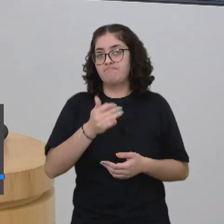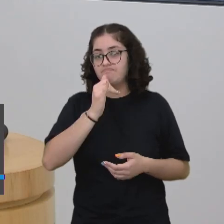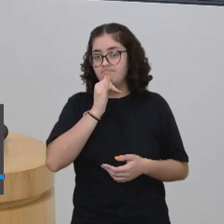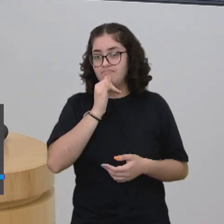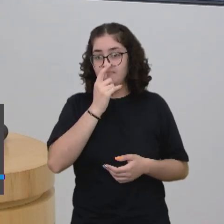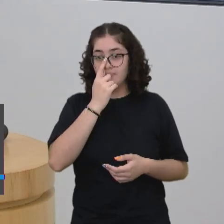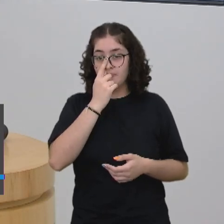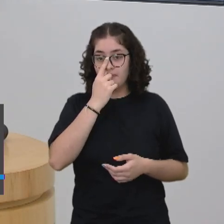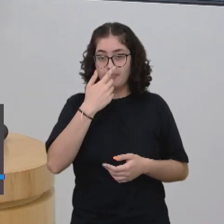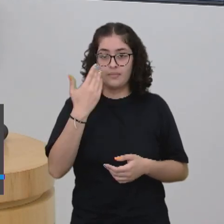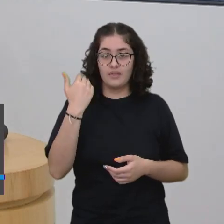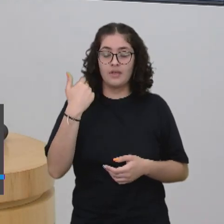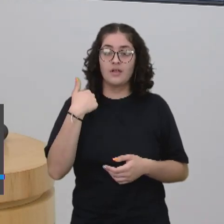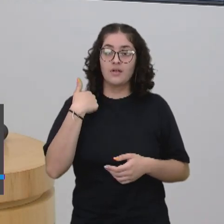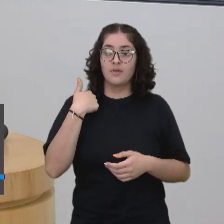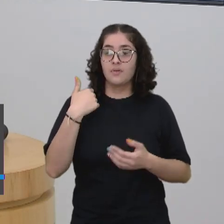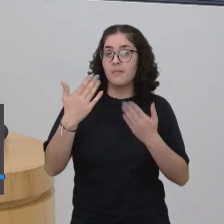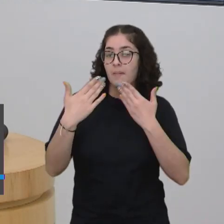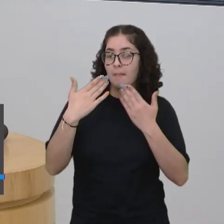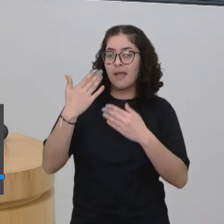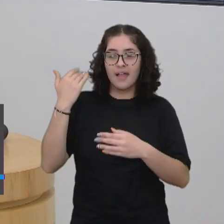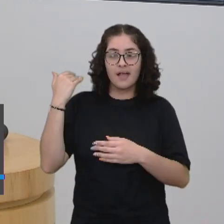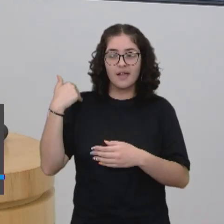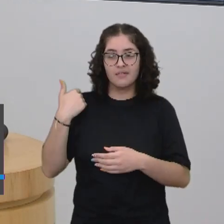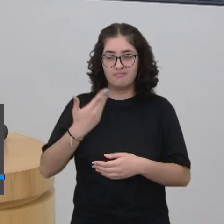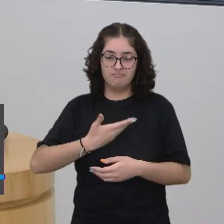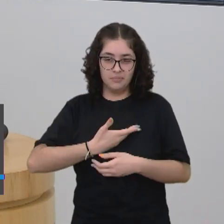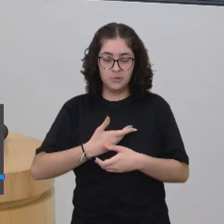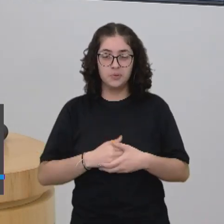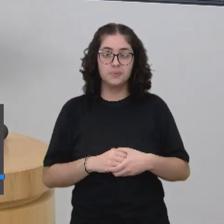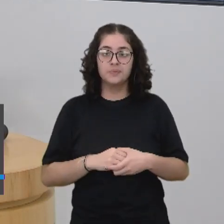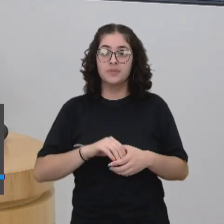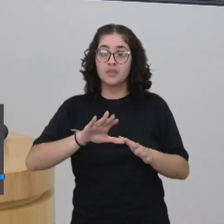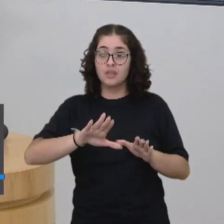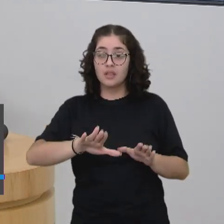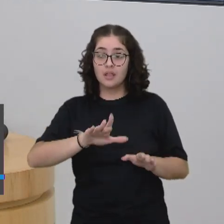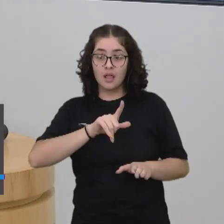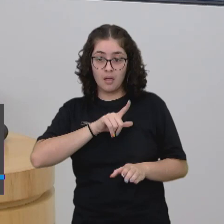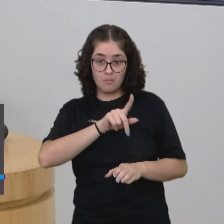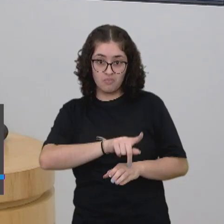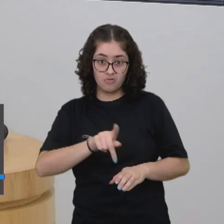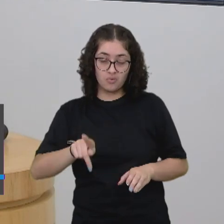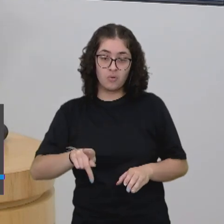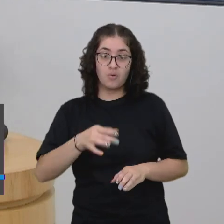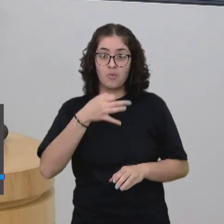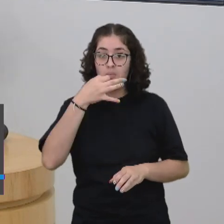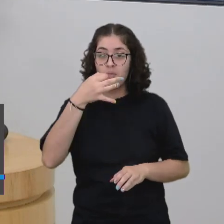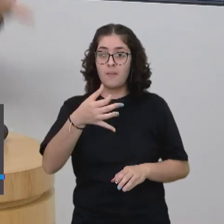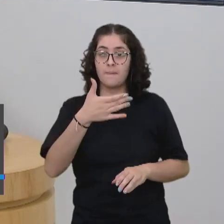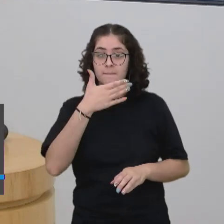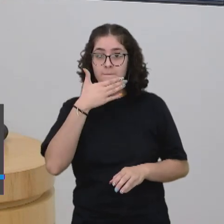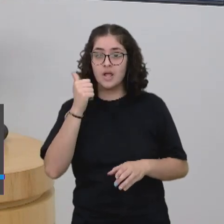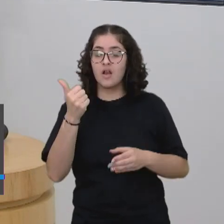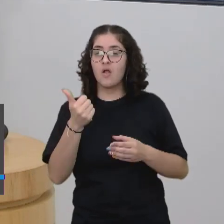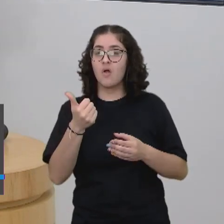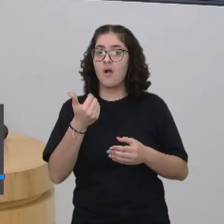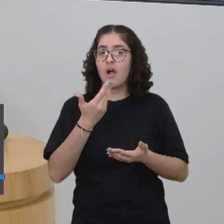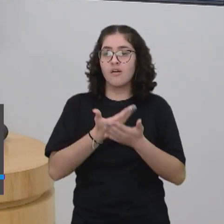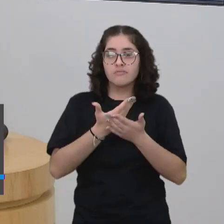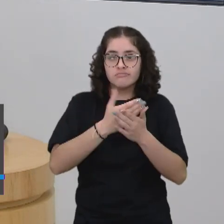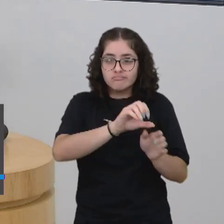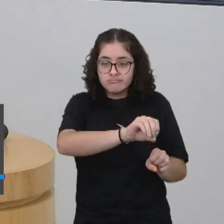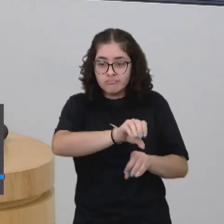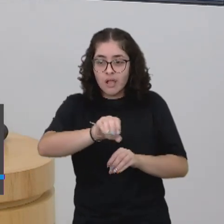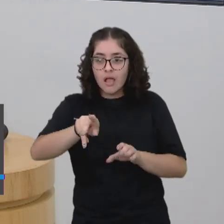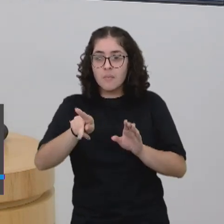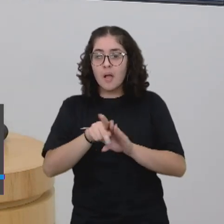trazer aqui uma conversa que eu já tive. Tem professor que acha que a melhor maneira de dar aula é no sentido